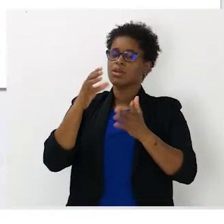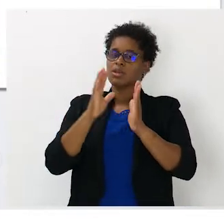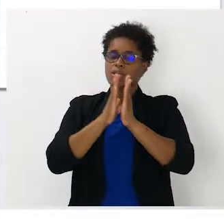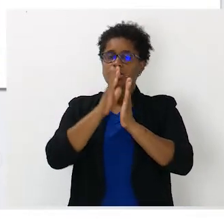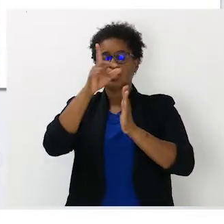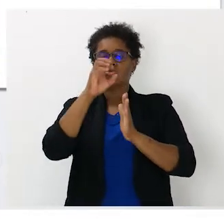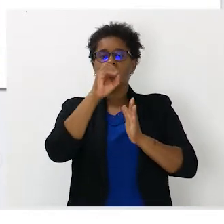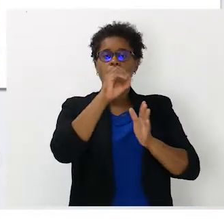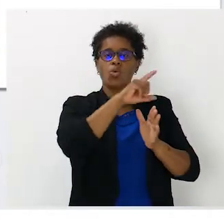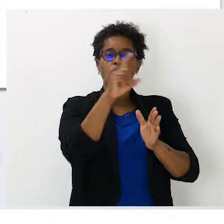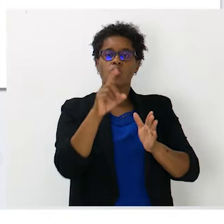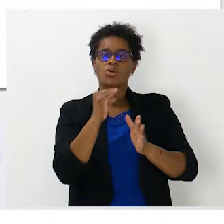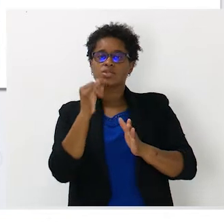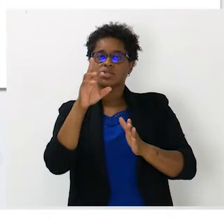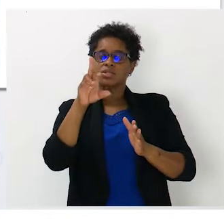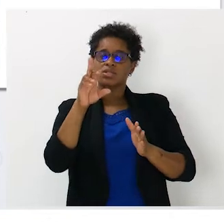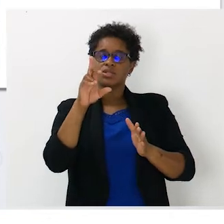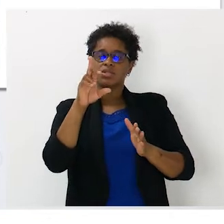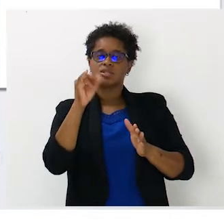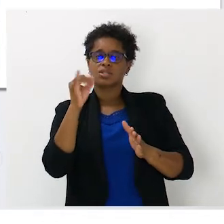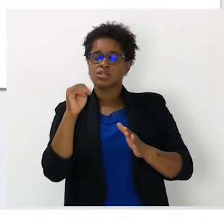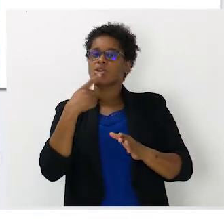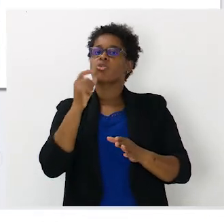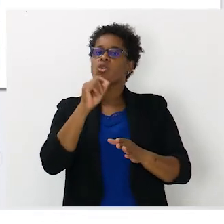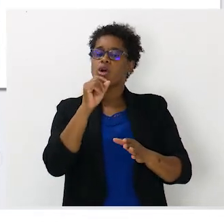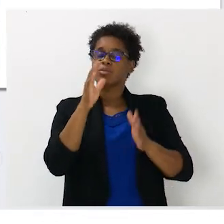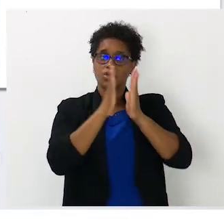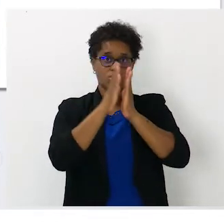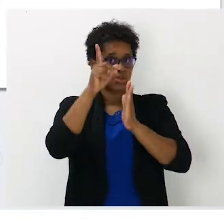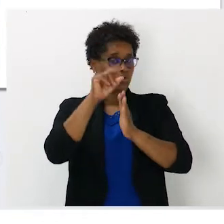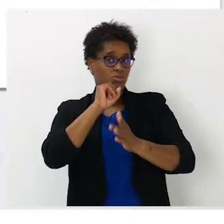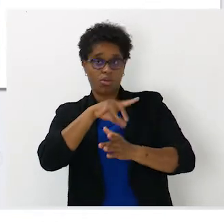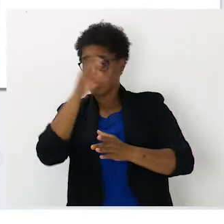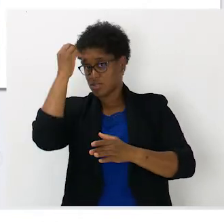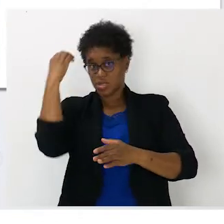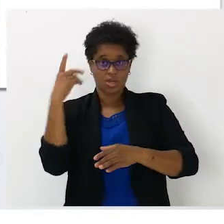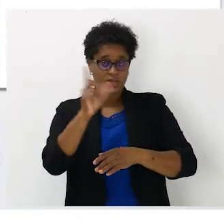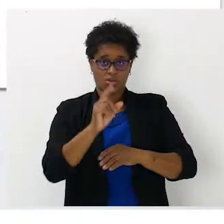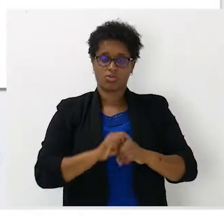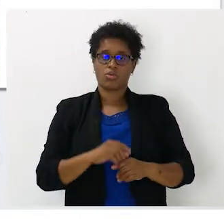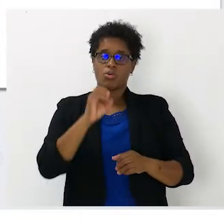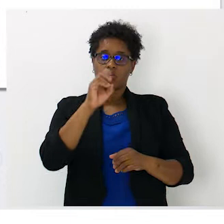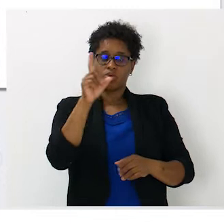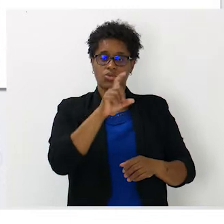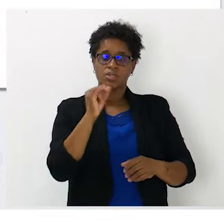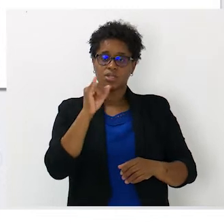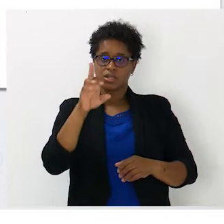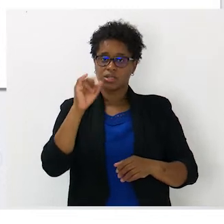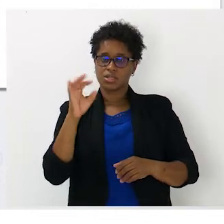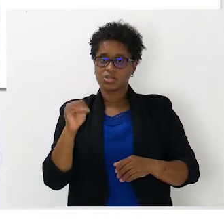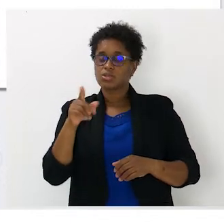Osíris, nome do Deus que não pode esquecer, Osíris. Portanto, sobre